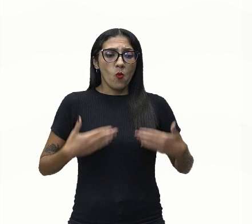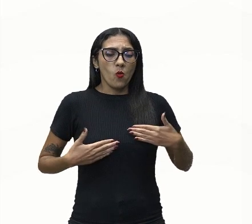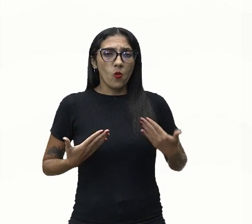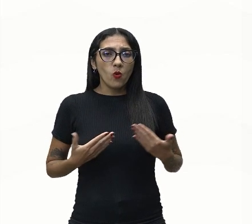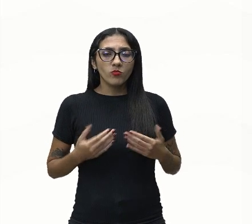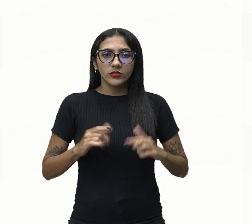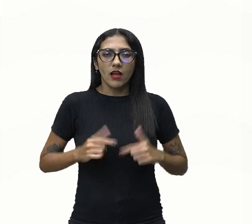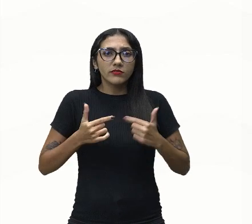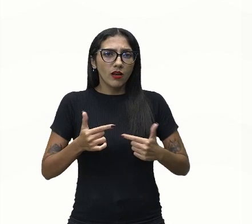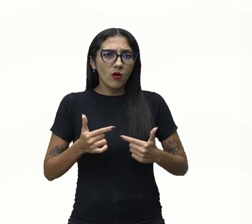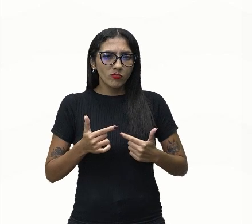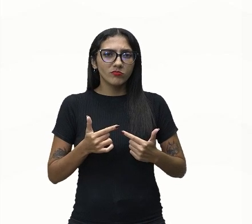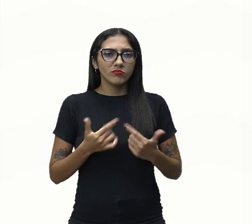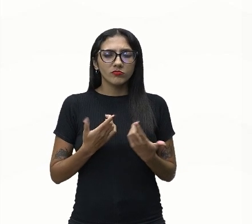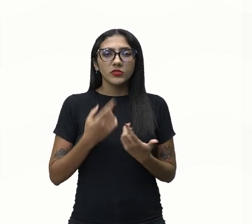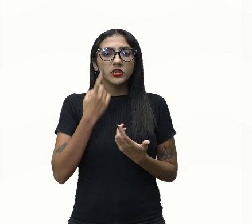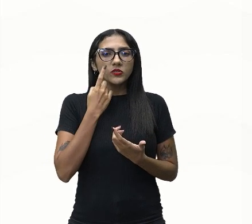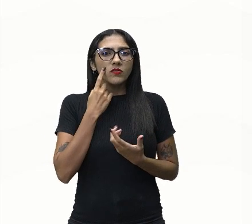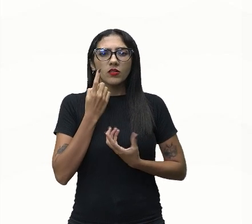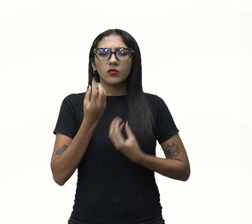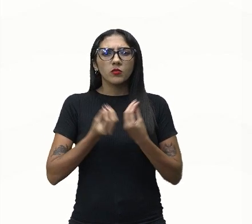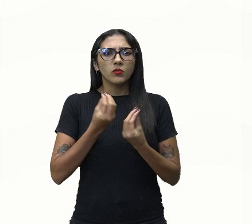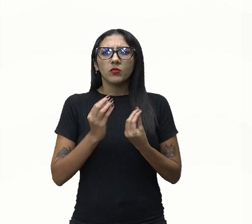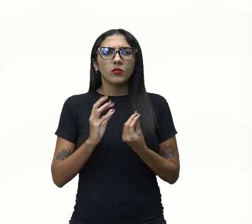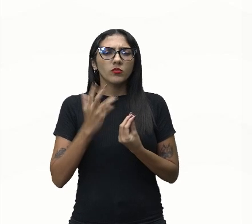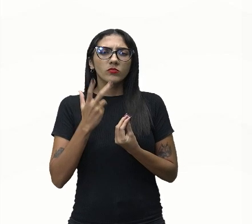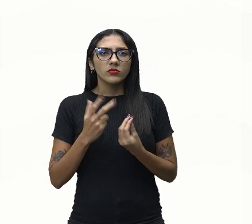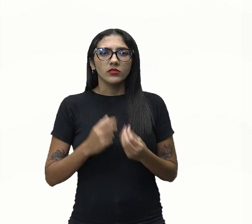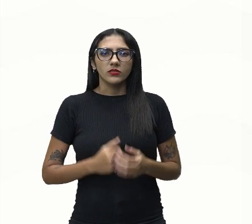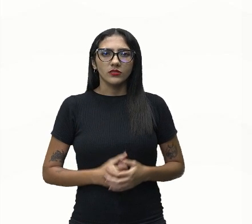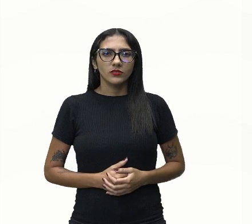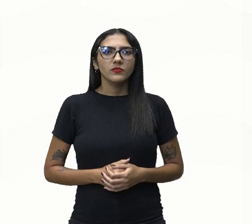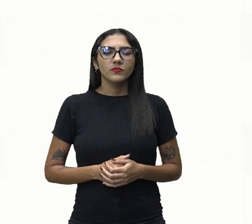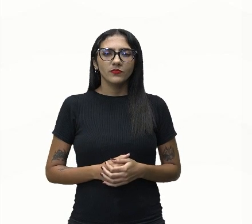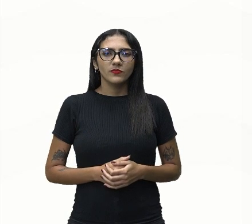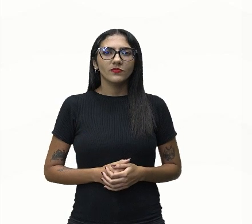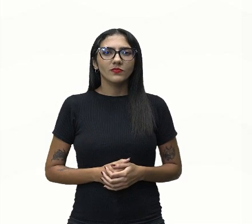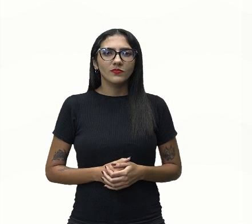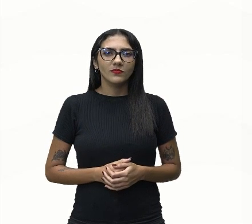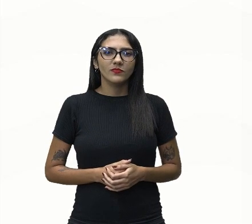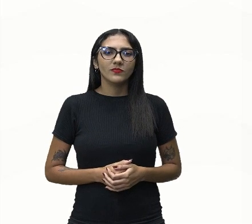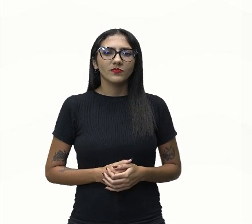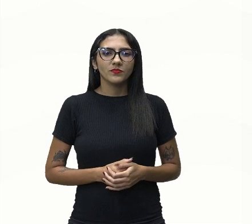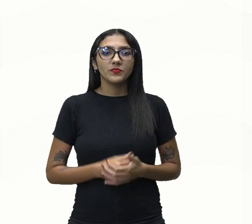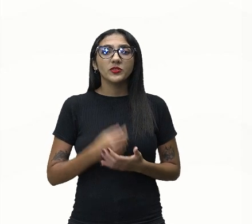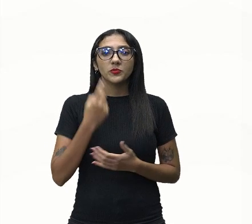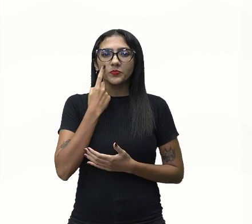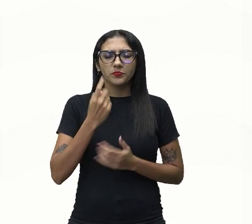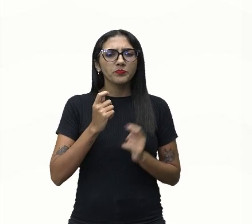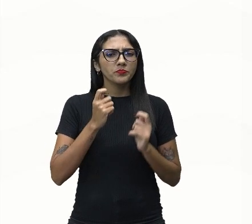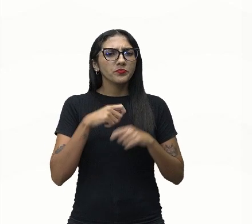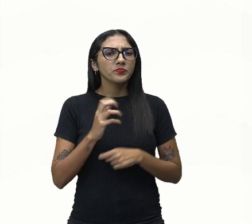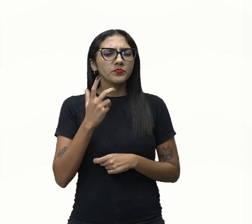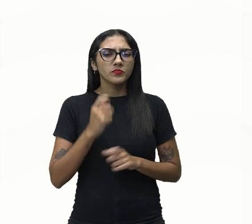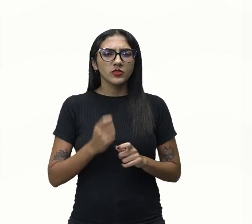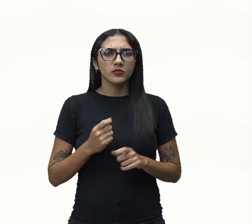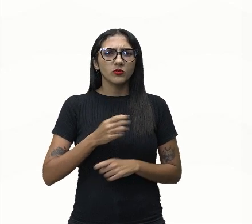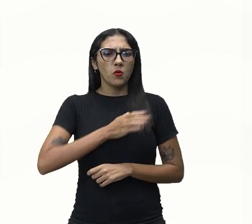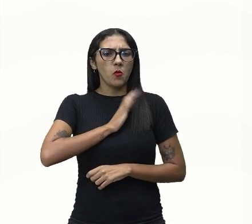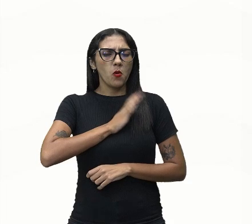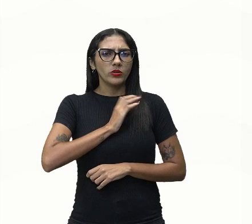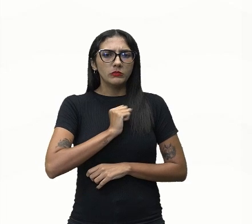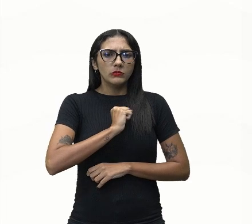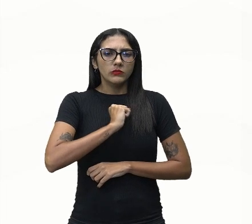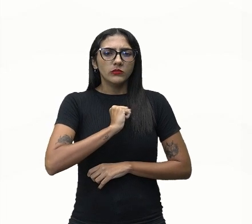vai observar quais são os efeitos da adrenalina no organismo. Olha só, a adrenalina pode causar